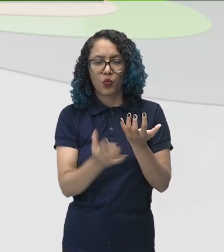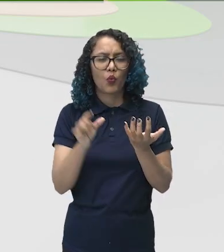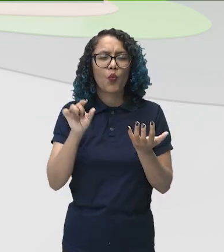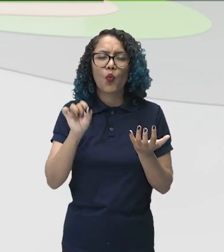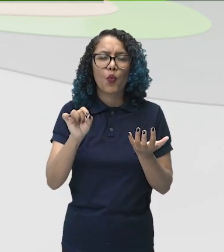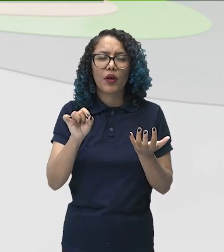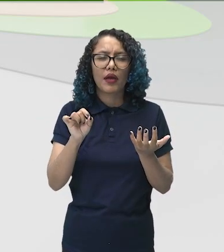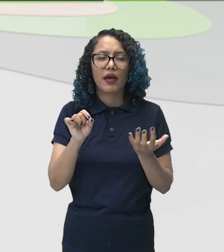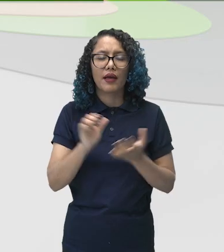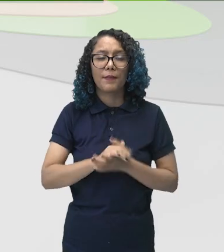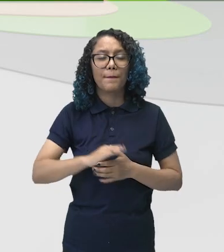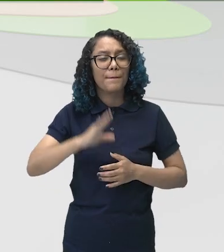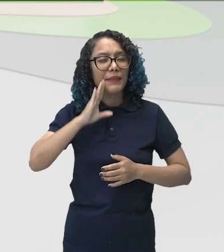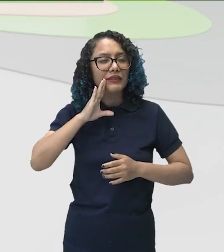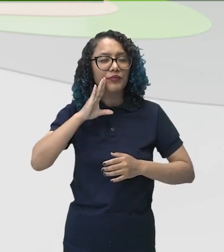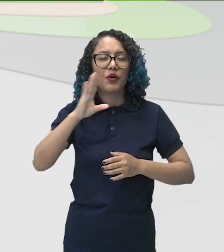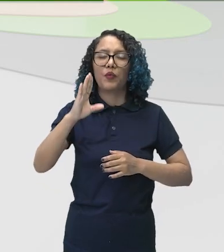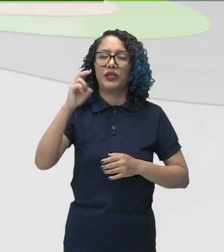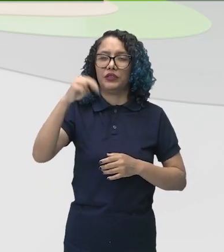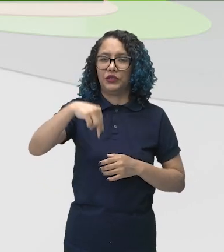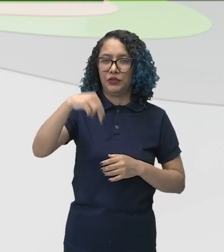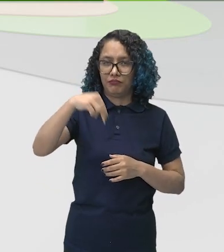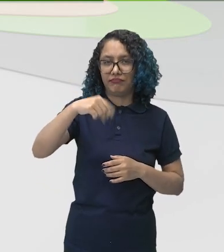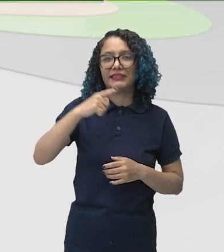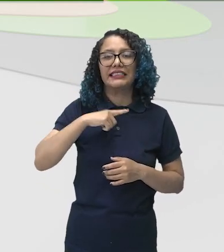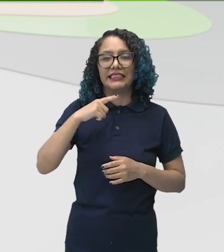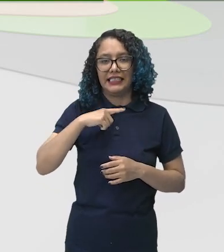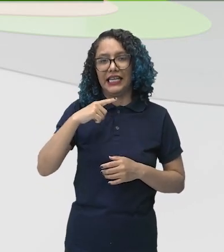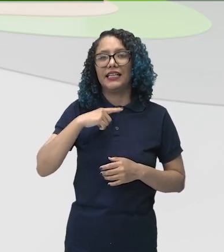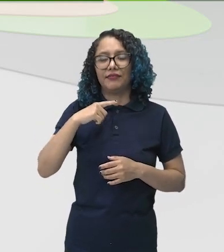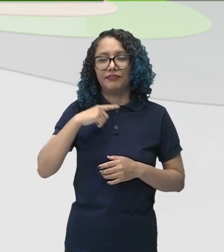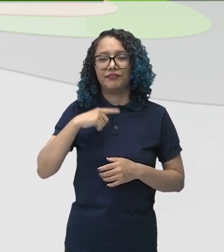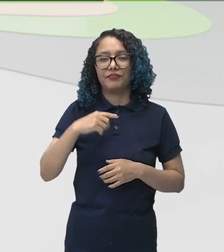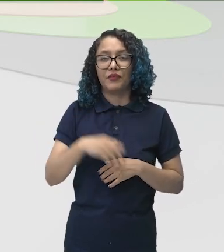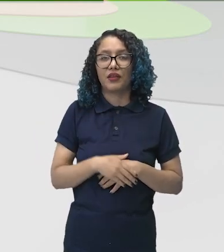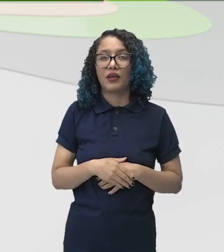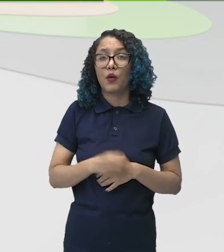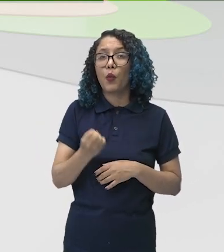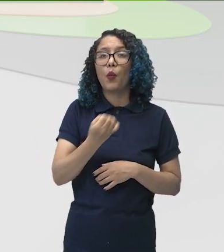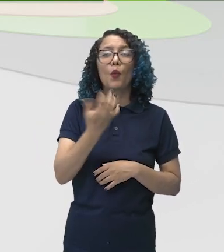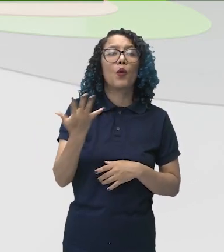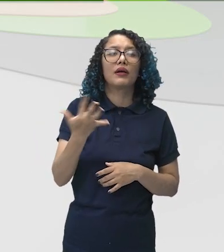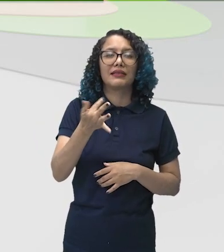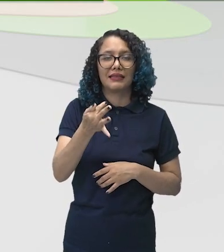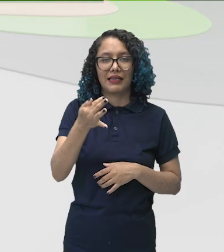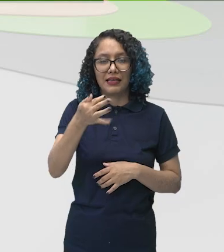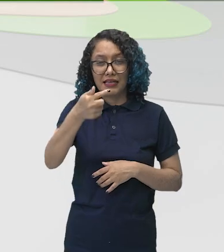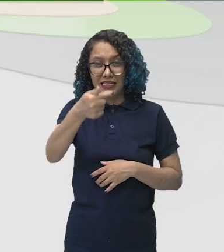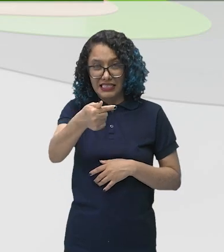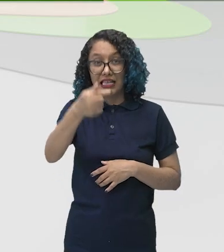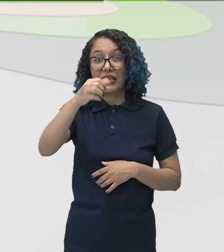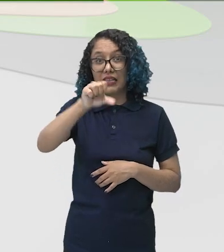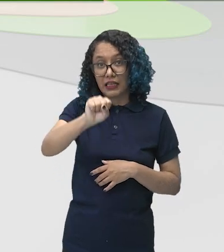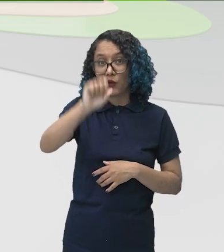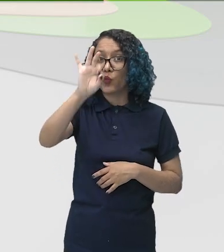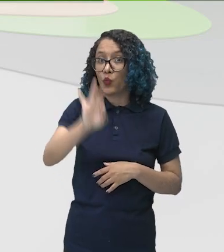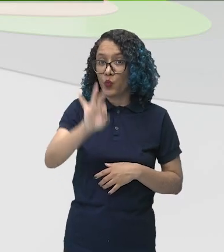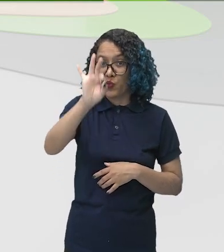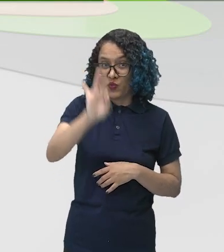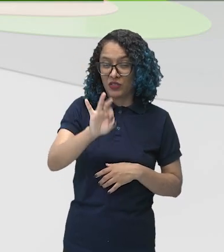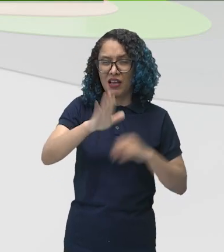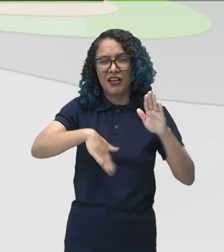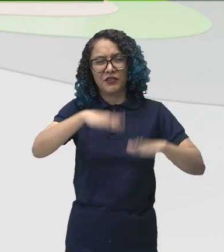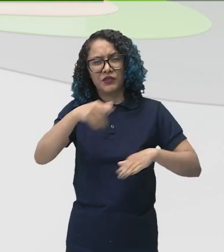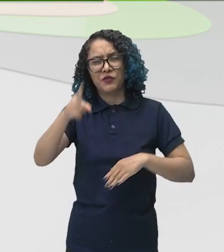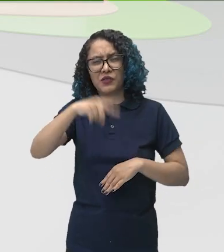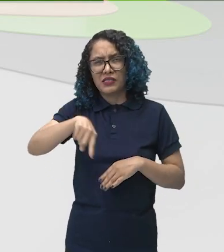é composta principalmente de nitrogênio, representando aí 78%. Então, vocês, por vezes,